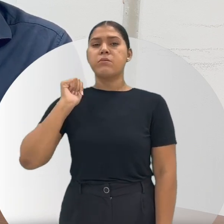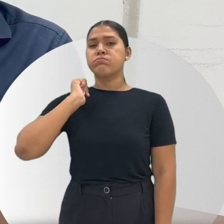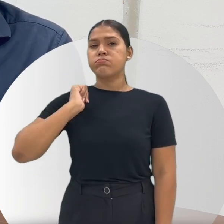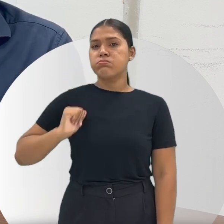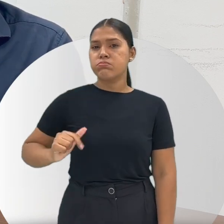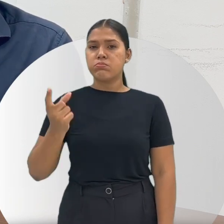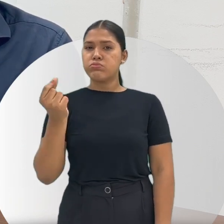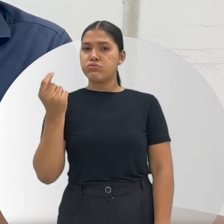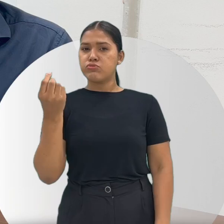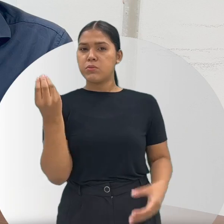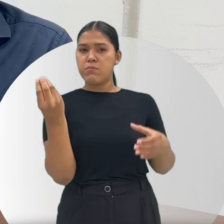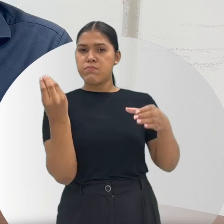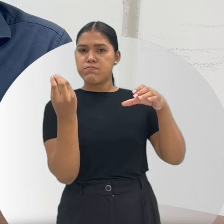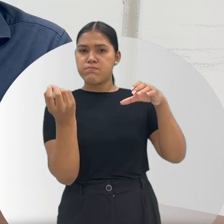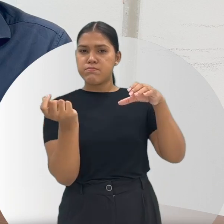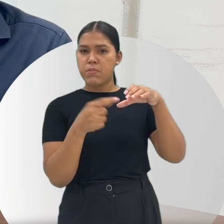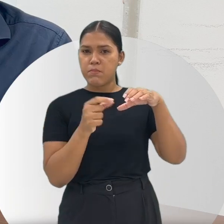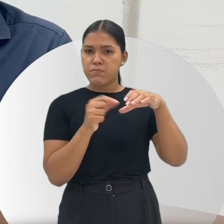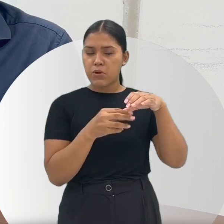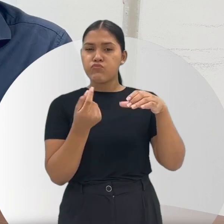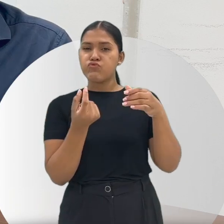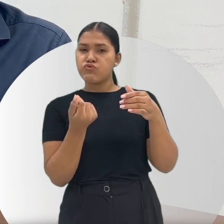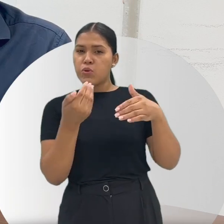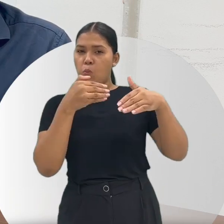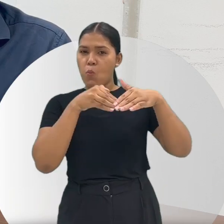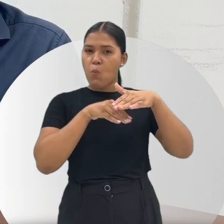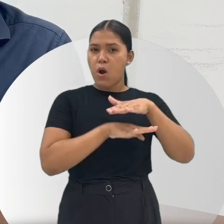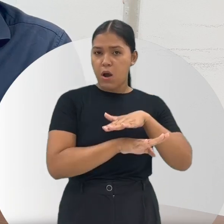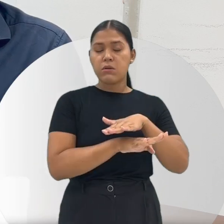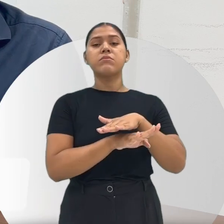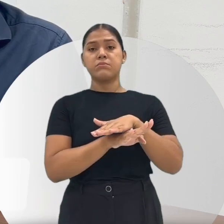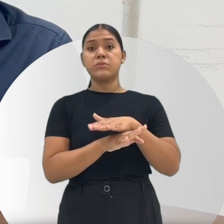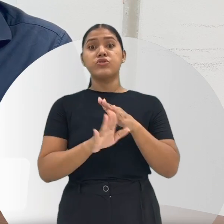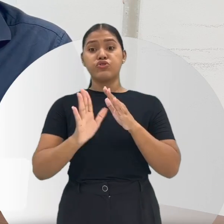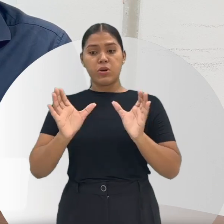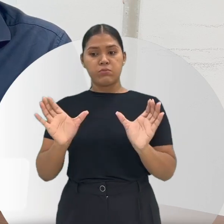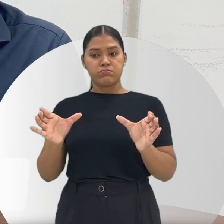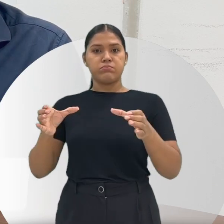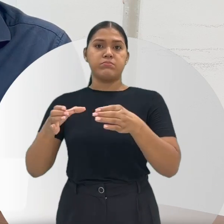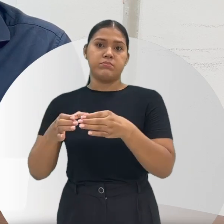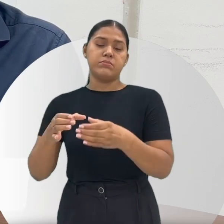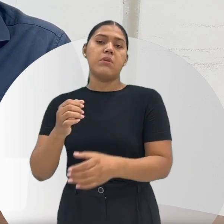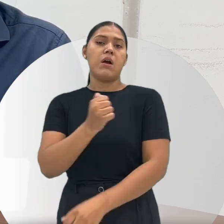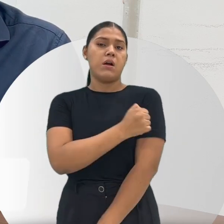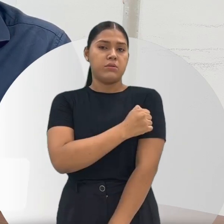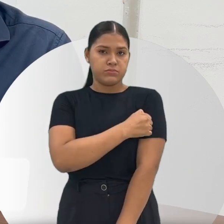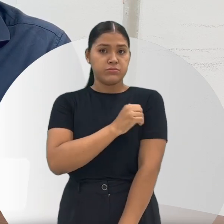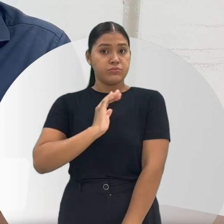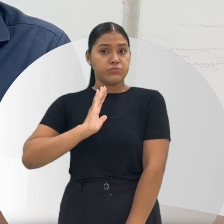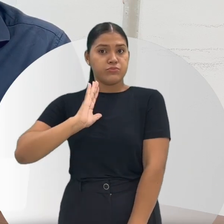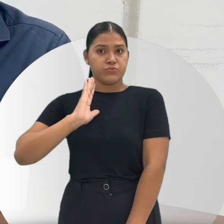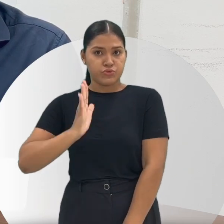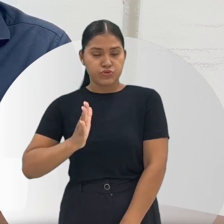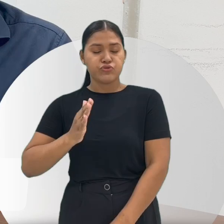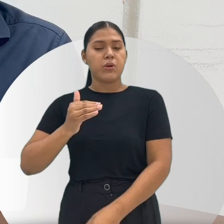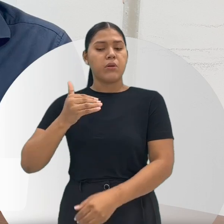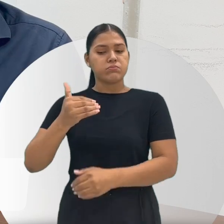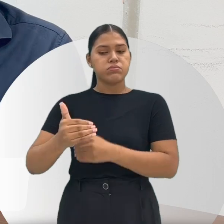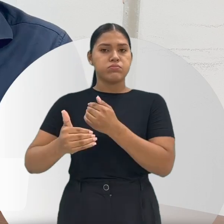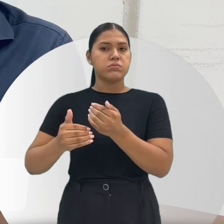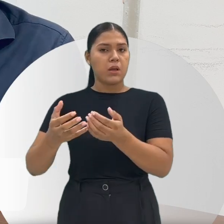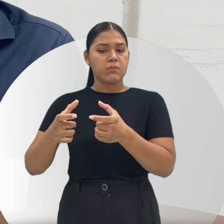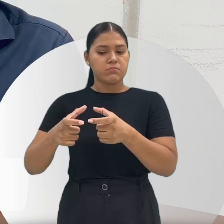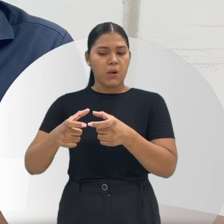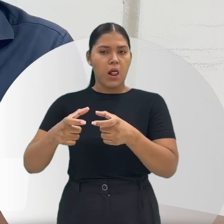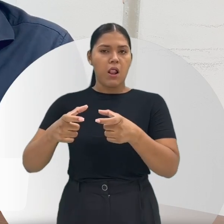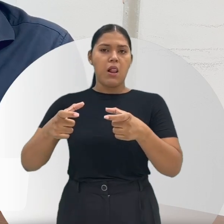institucional. A gente tem um número considerável de alunos e agora, provavelmente, no segundo semestre devemos expandir esse número de alunos.